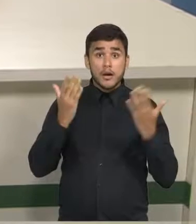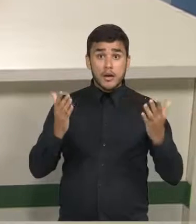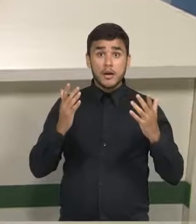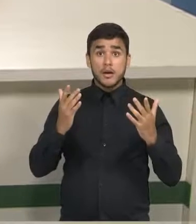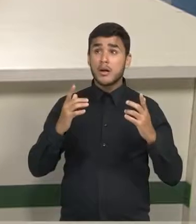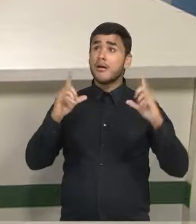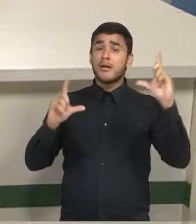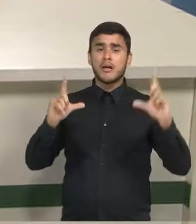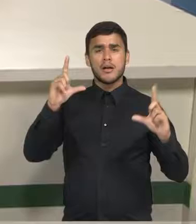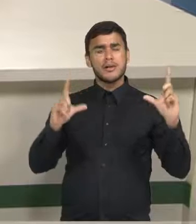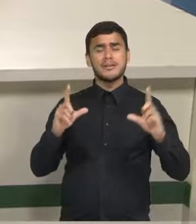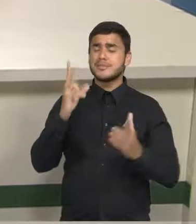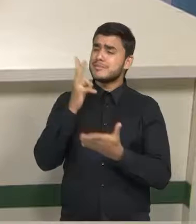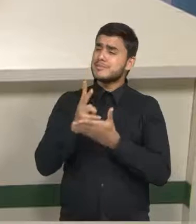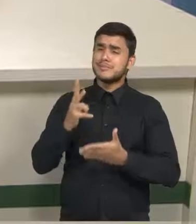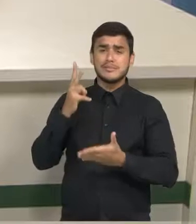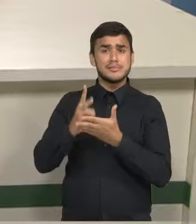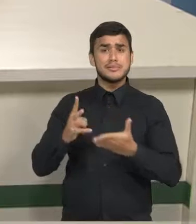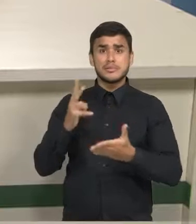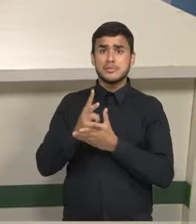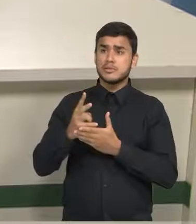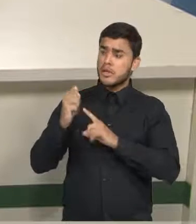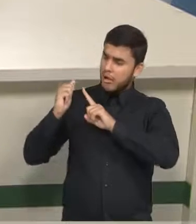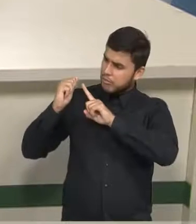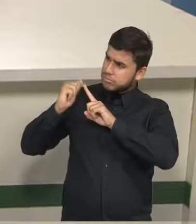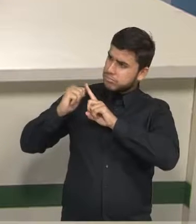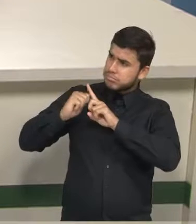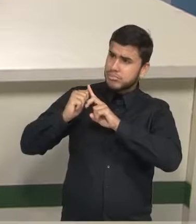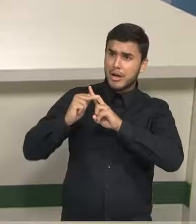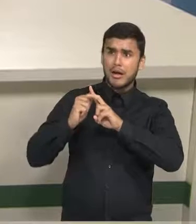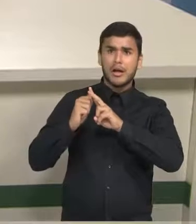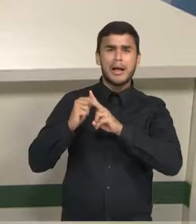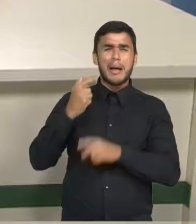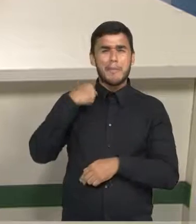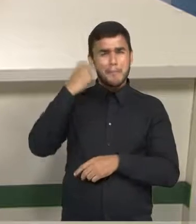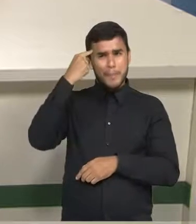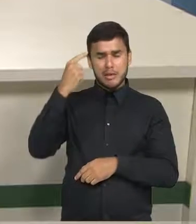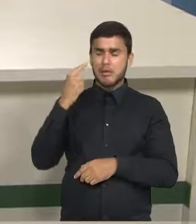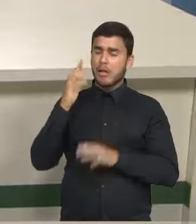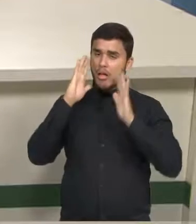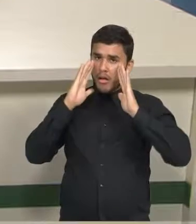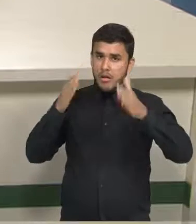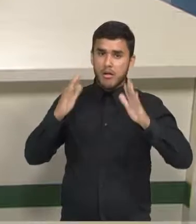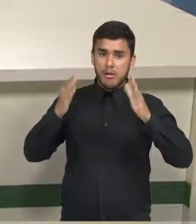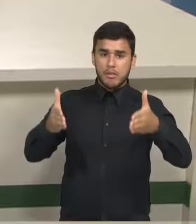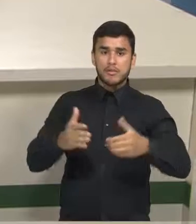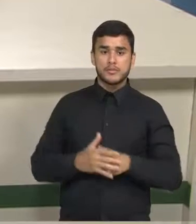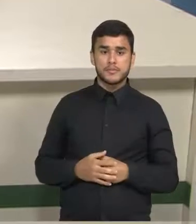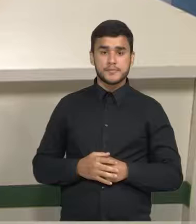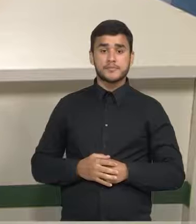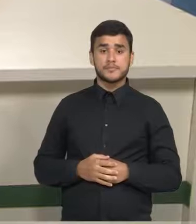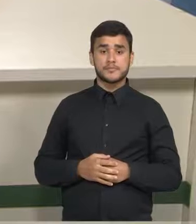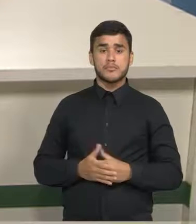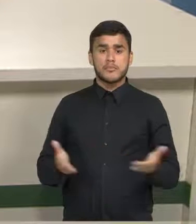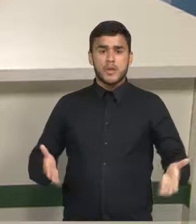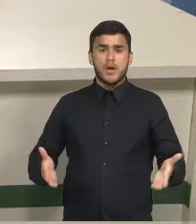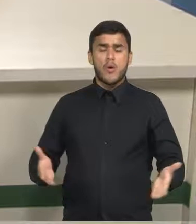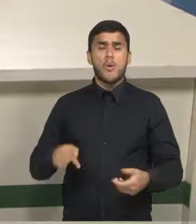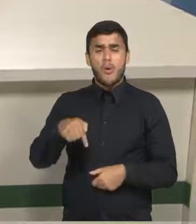A imprensa nacional pauta isso há 15 dias, cara. Mais de 15 dias também. Por exemplo, nós temos quase 100